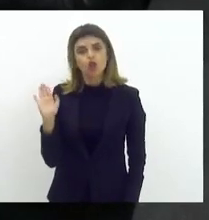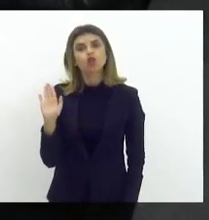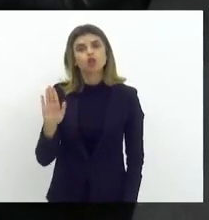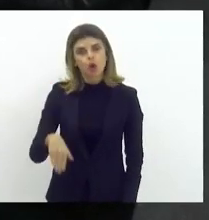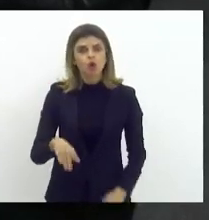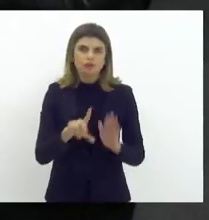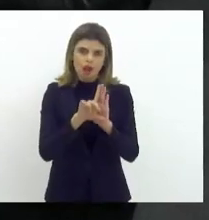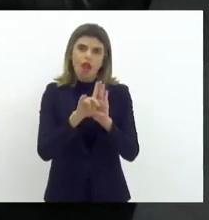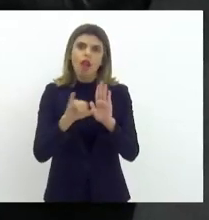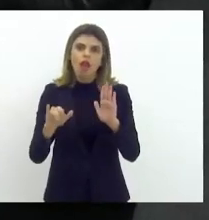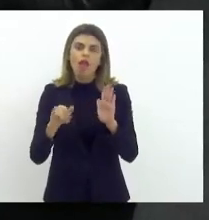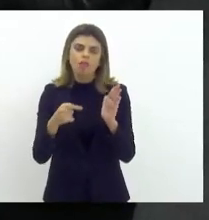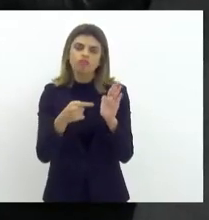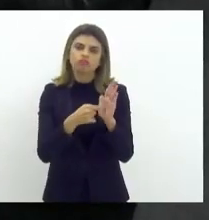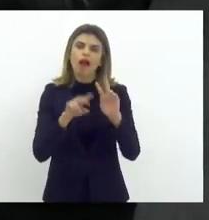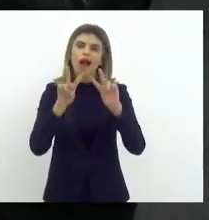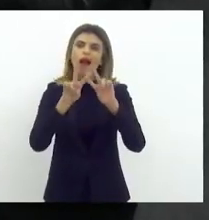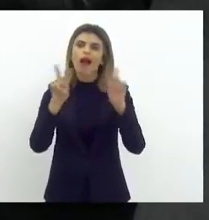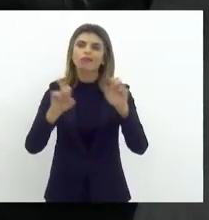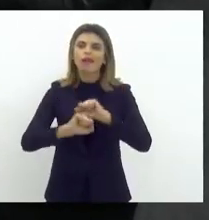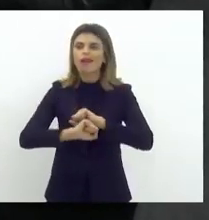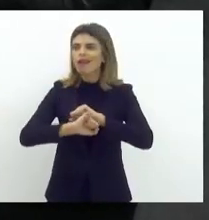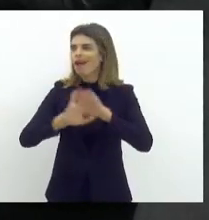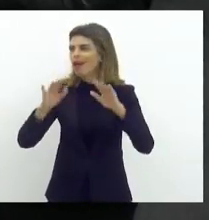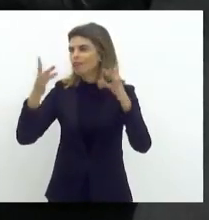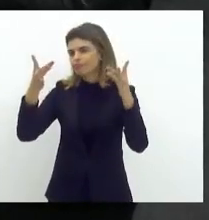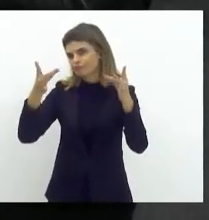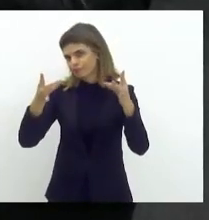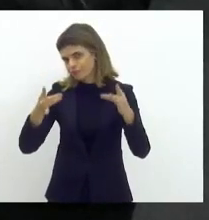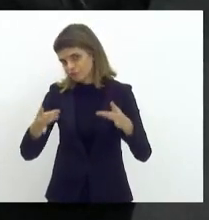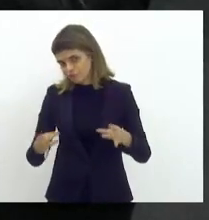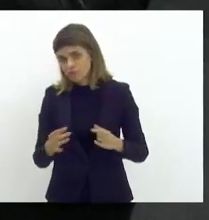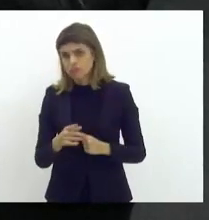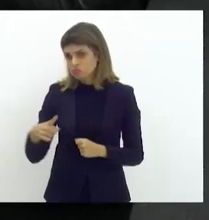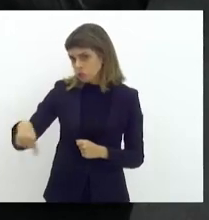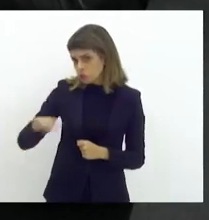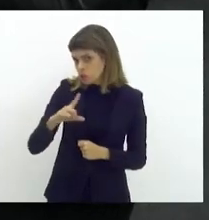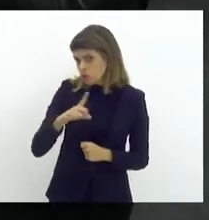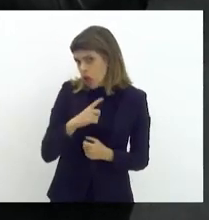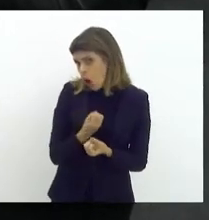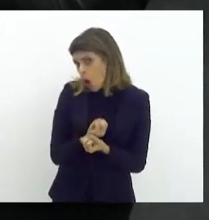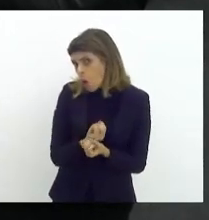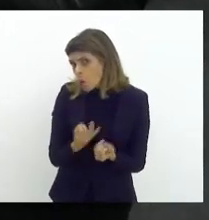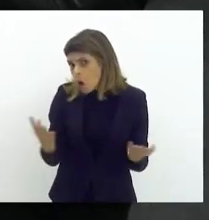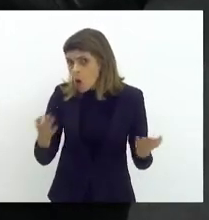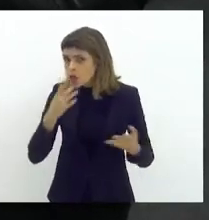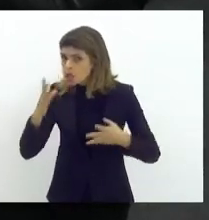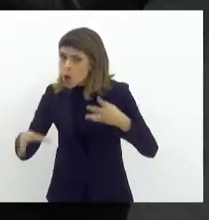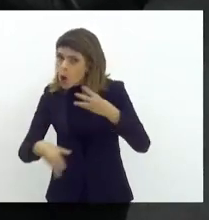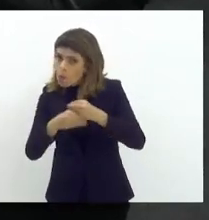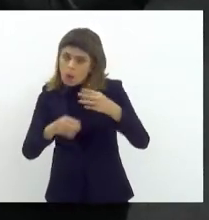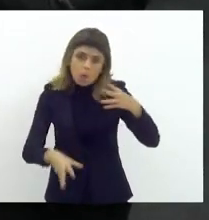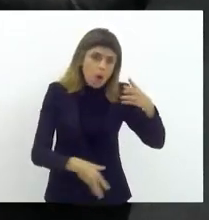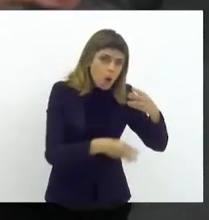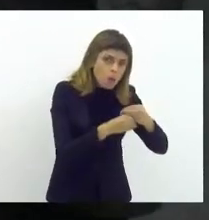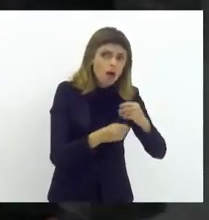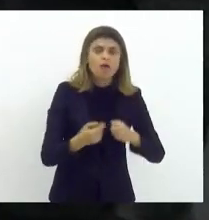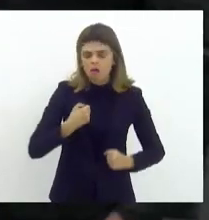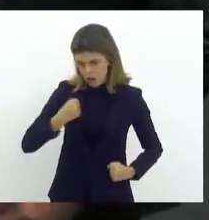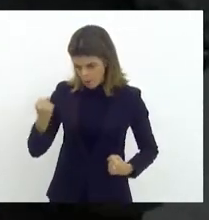essa lei para o assunto ficar definido se vocês têm alguma coisa a falar para complementar